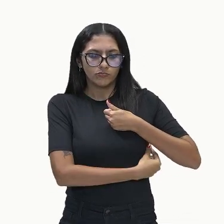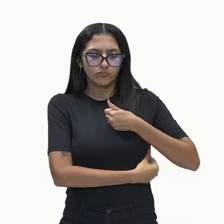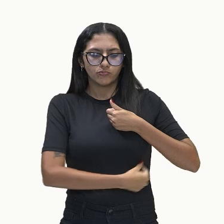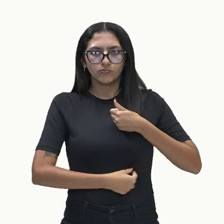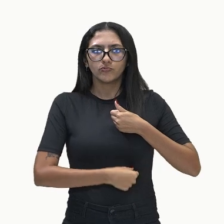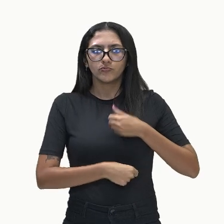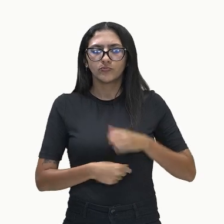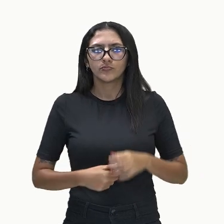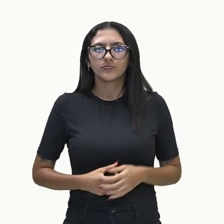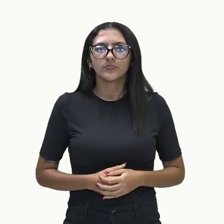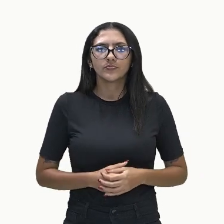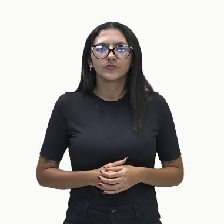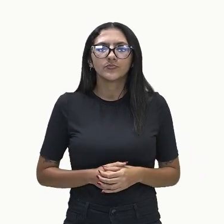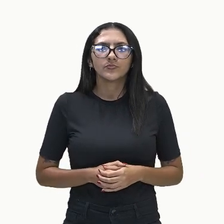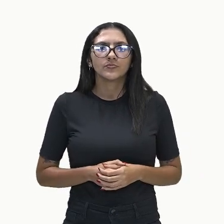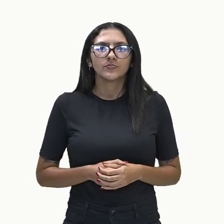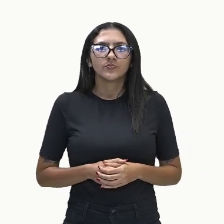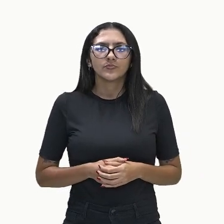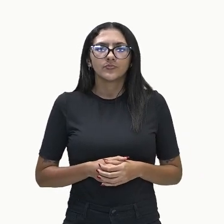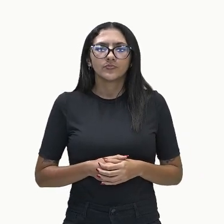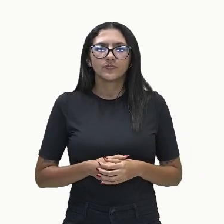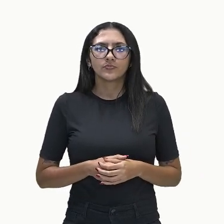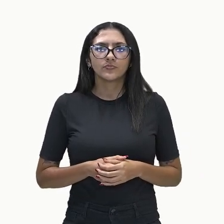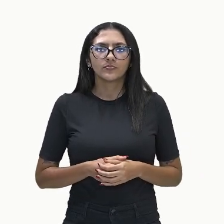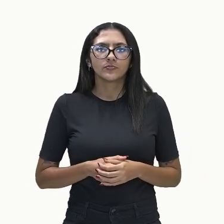Certo? Então,